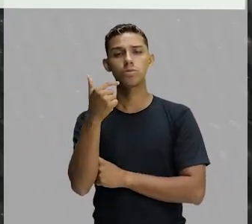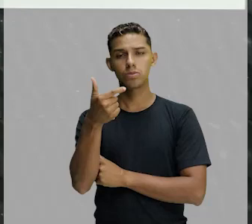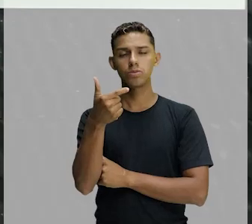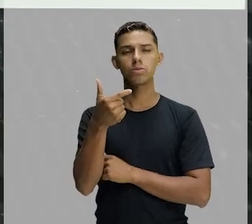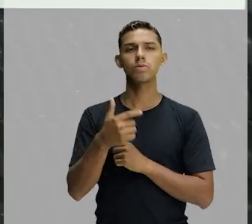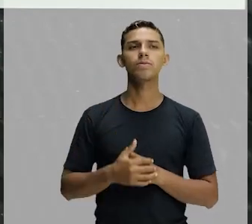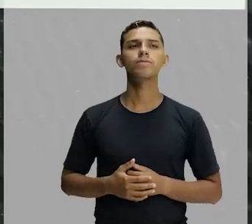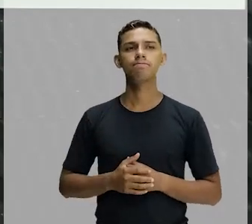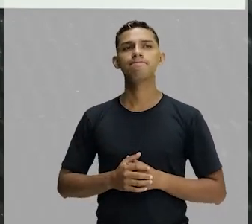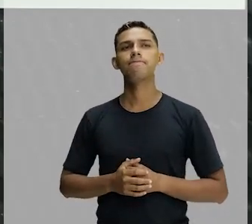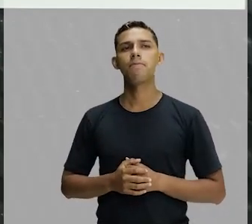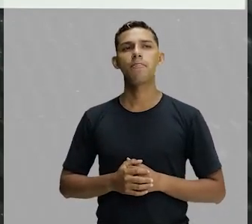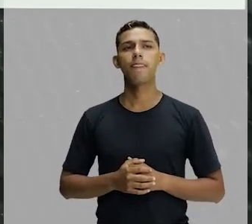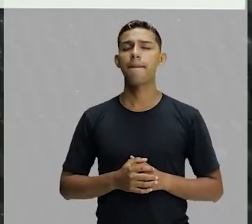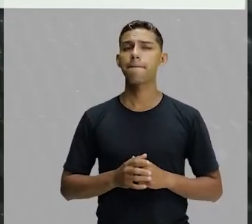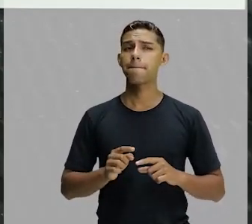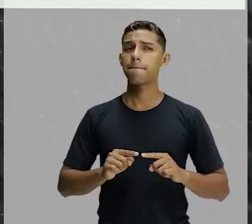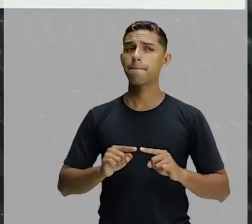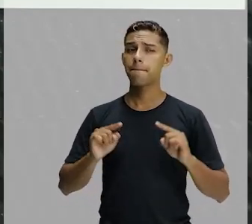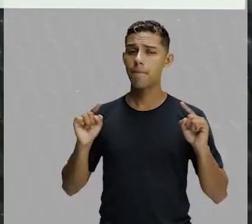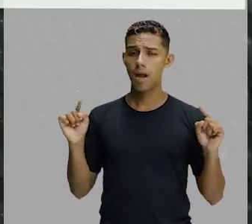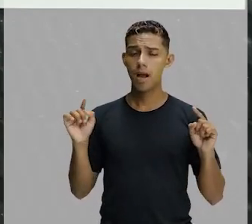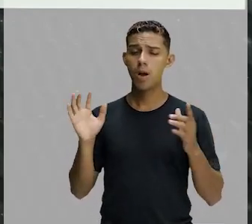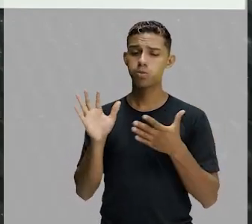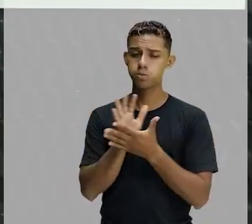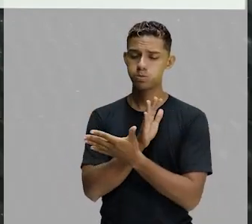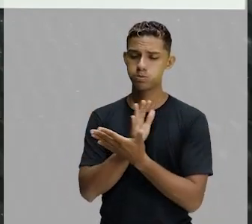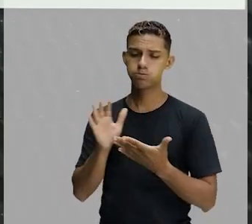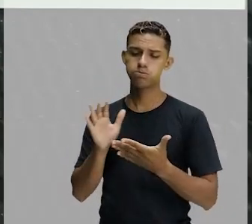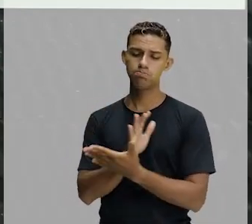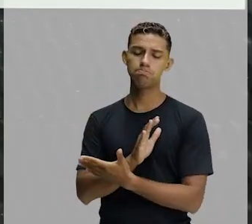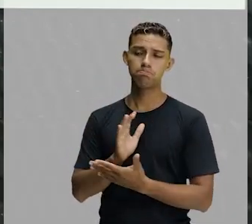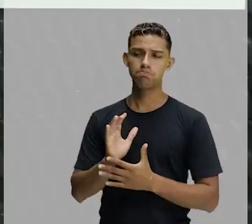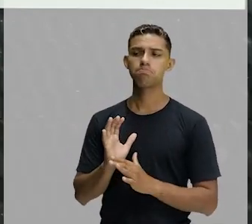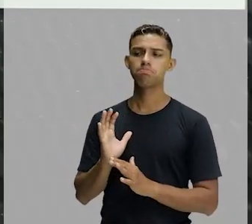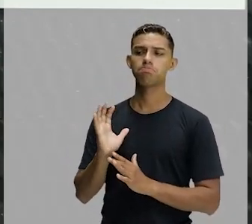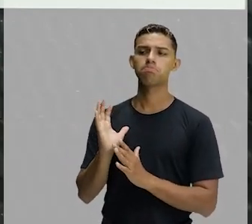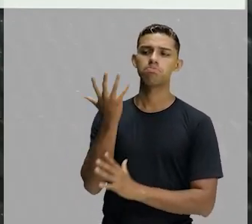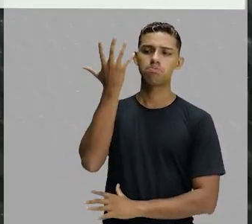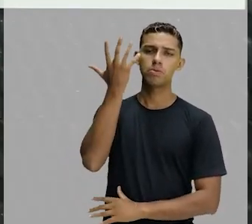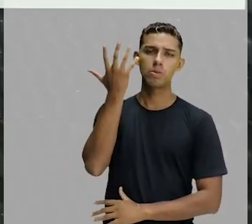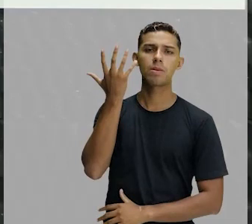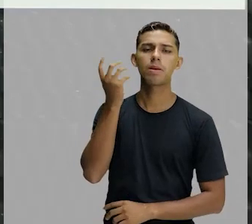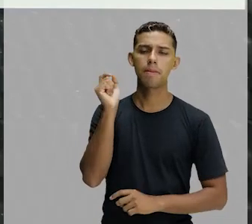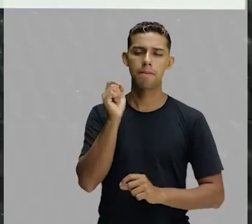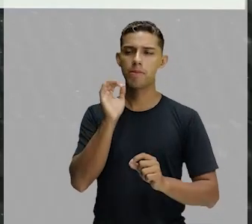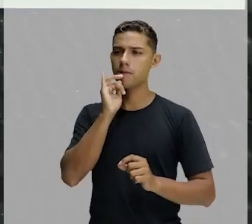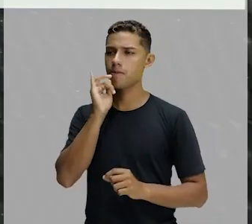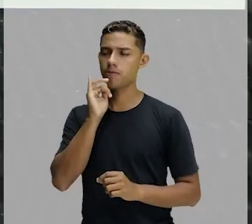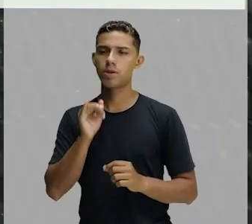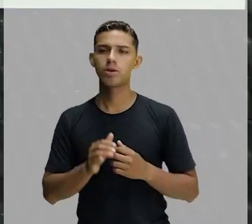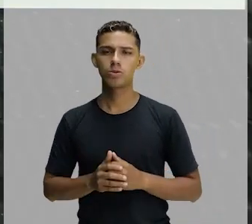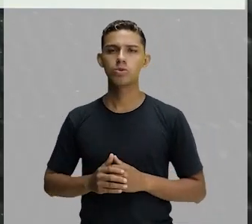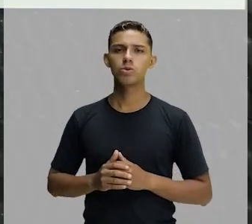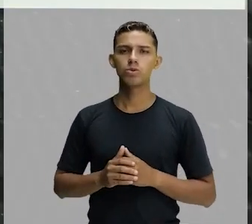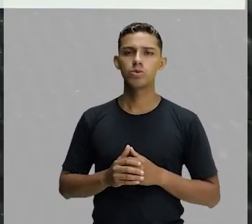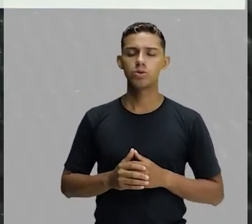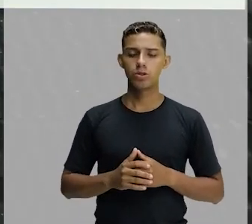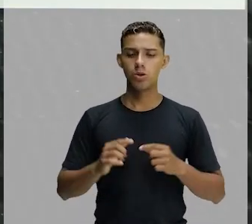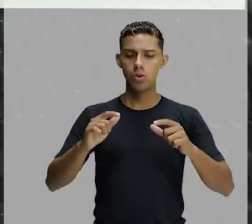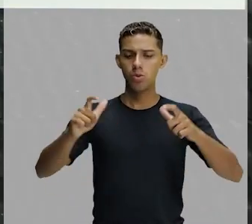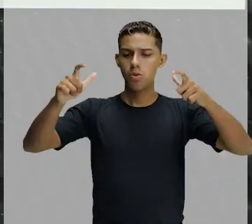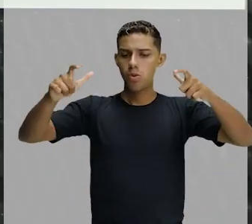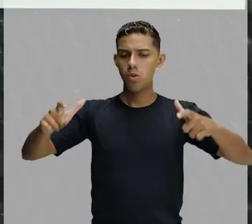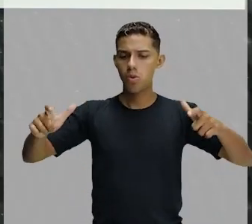atmosfera. Mas existem situações de experimento em um local fechado, né, onde se